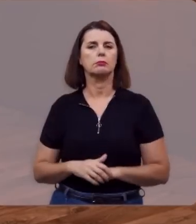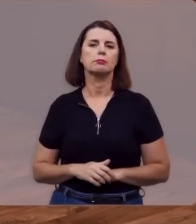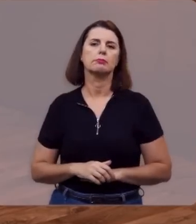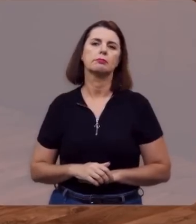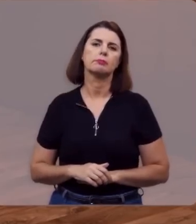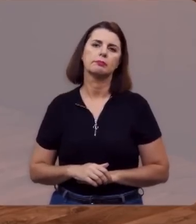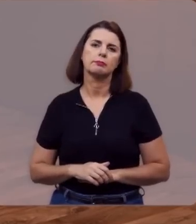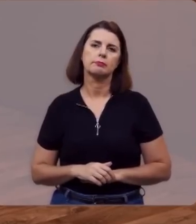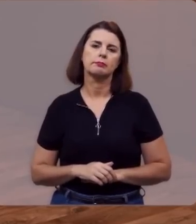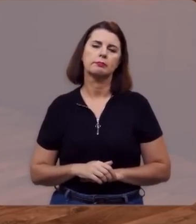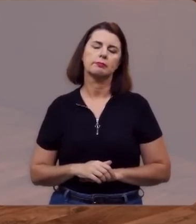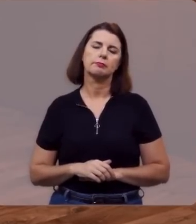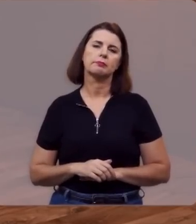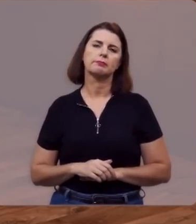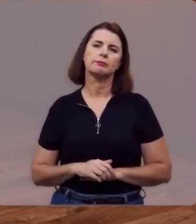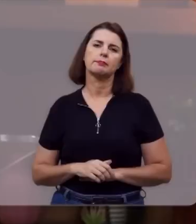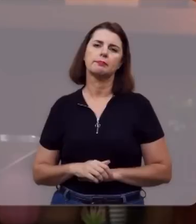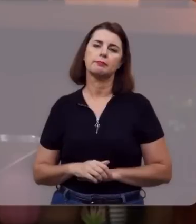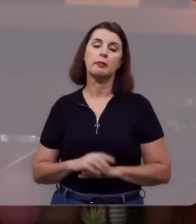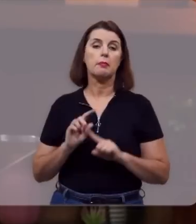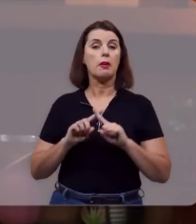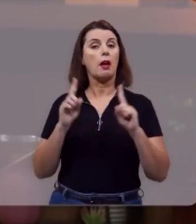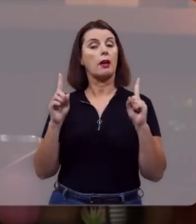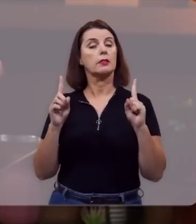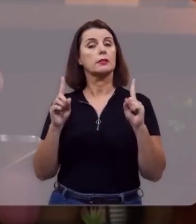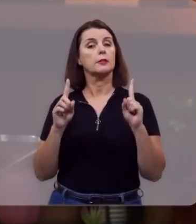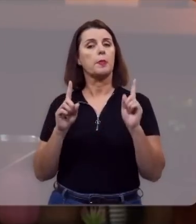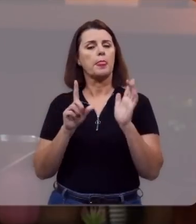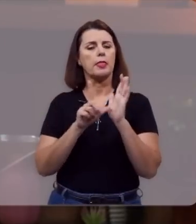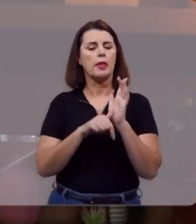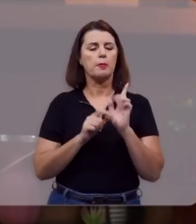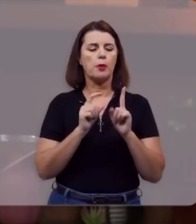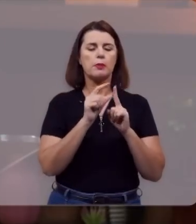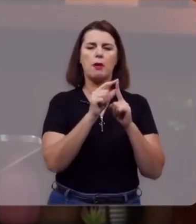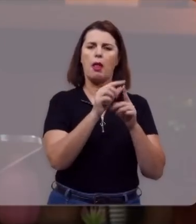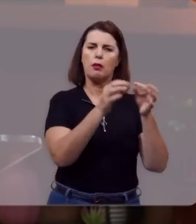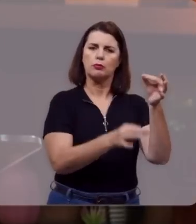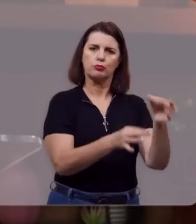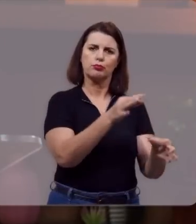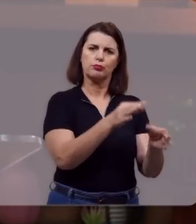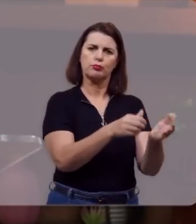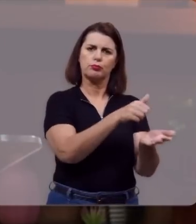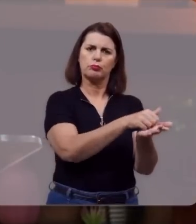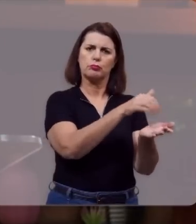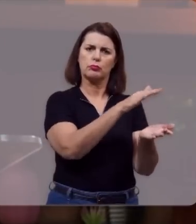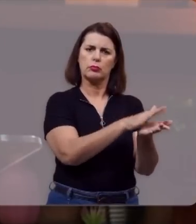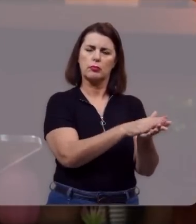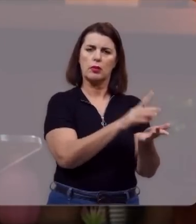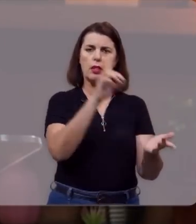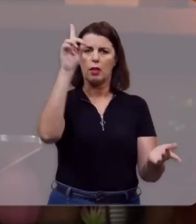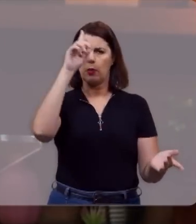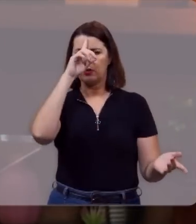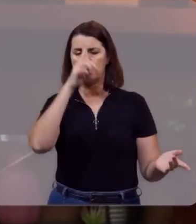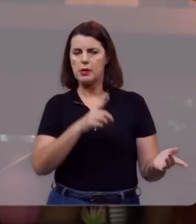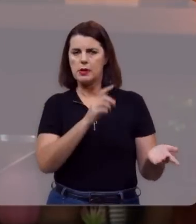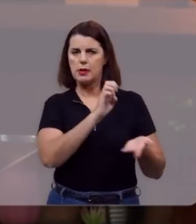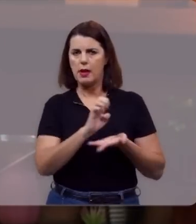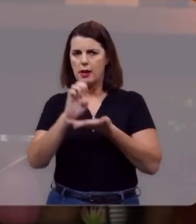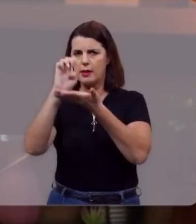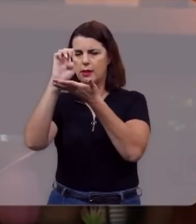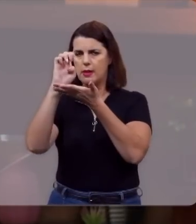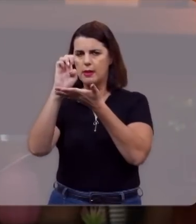colapso mas depois dessa palavra de juízo Deus ordena